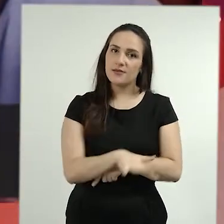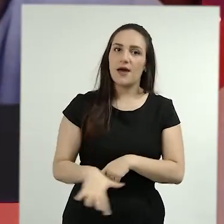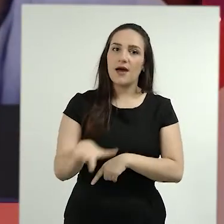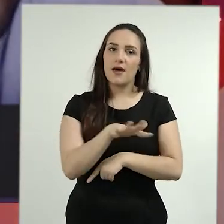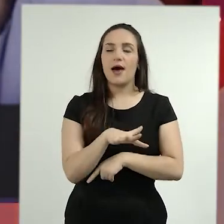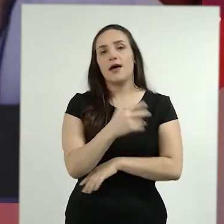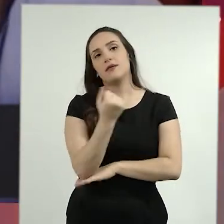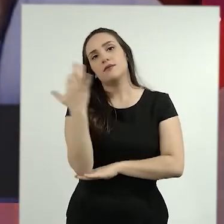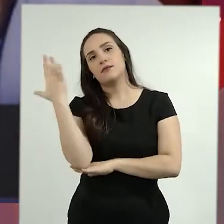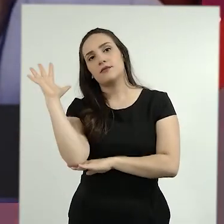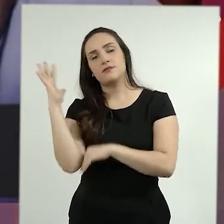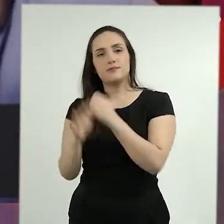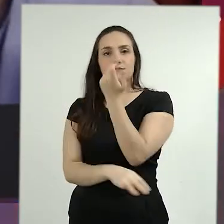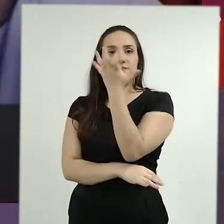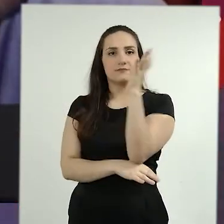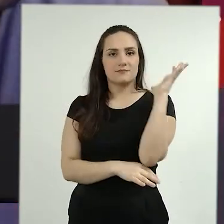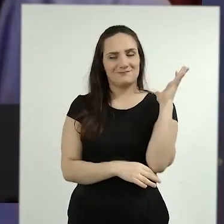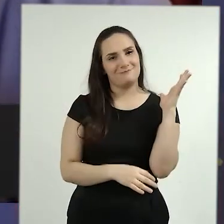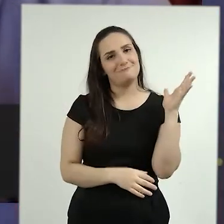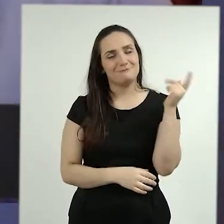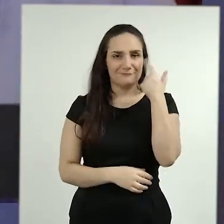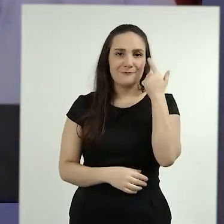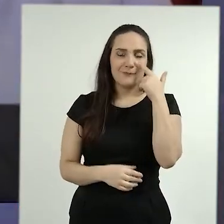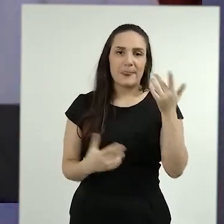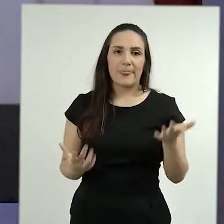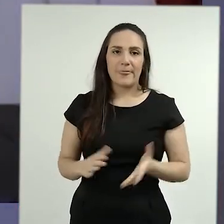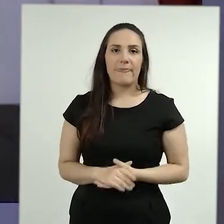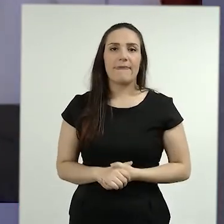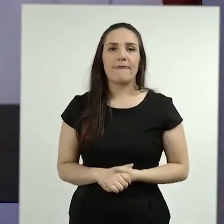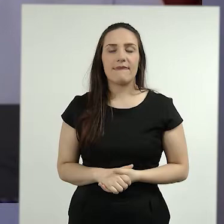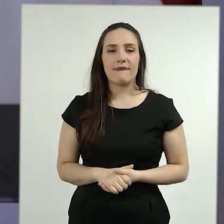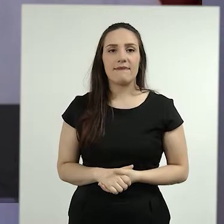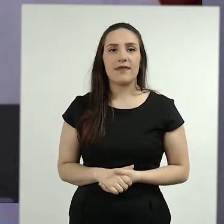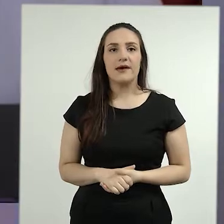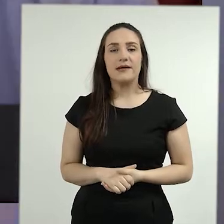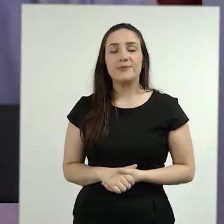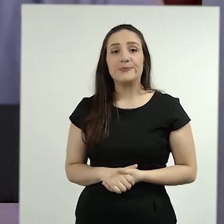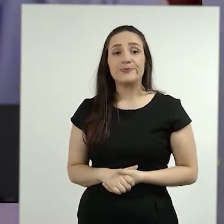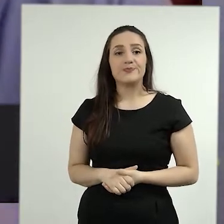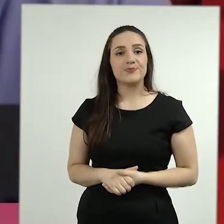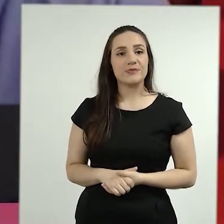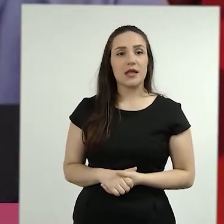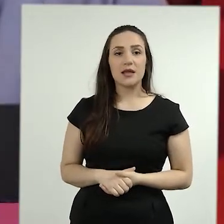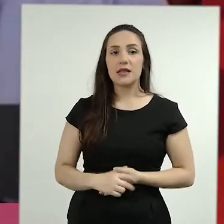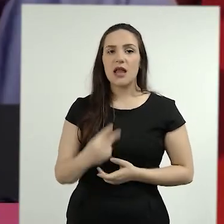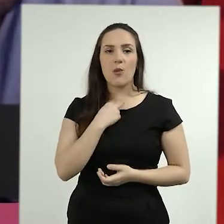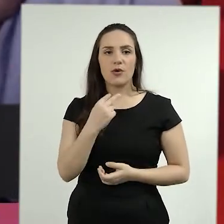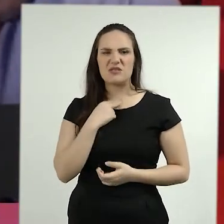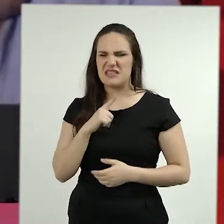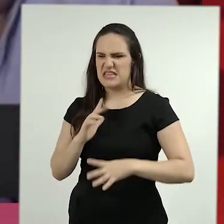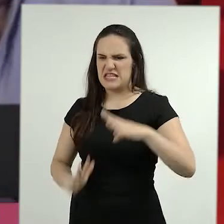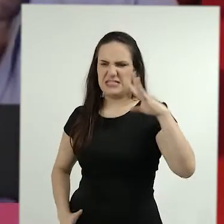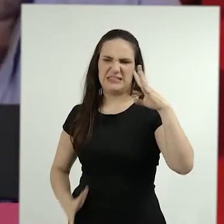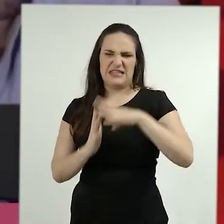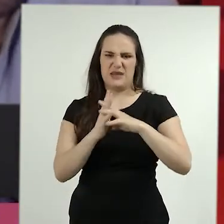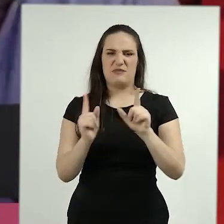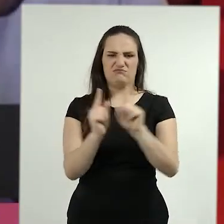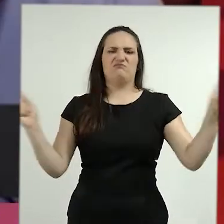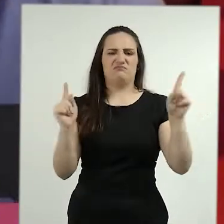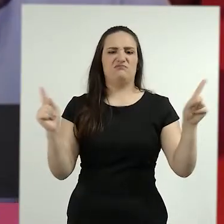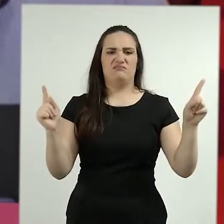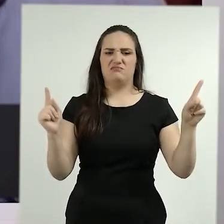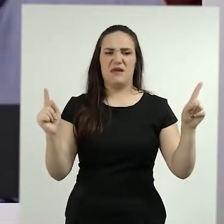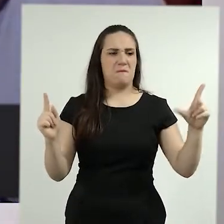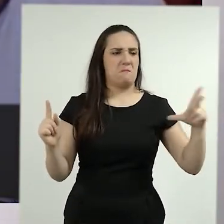nessas áreas de zoneamento econômico e ecológico. Então, isso mostra que esse lado que a gente não deve ter, que é o radicalismo